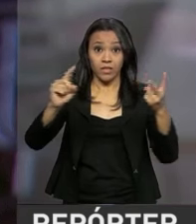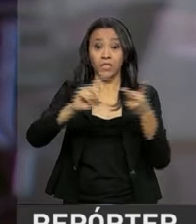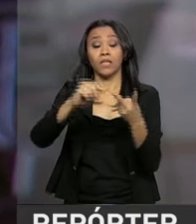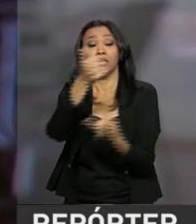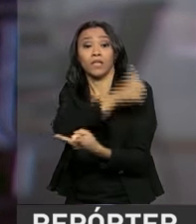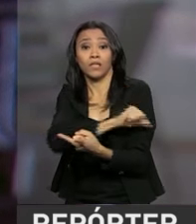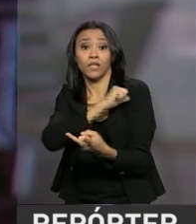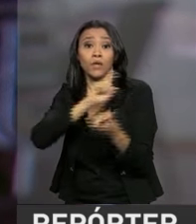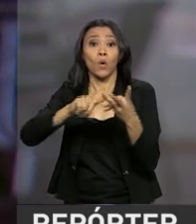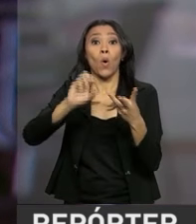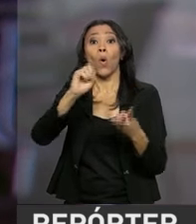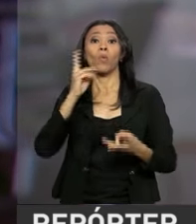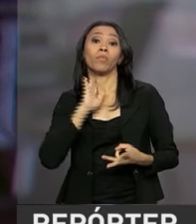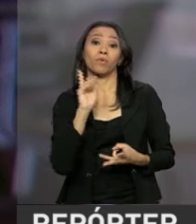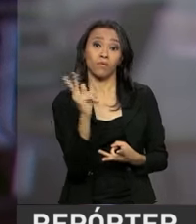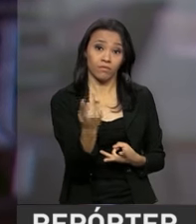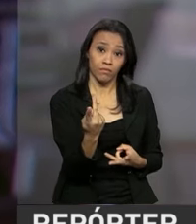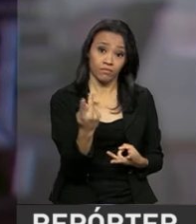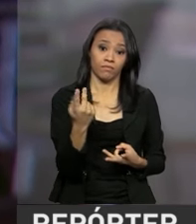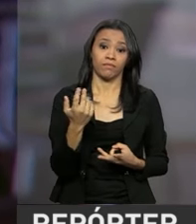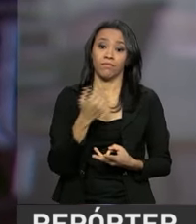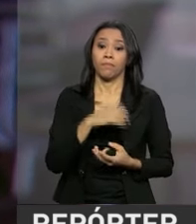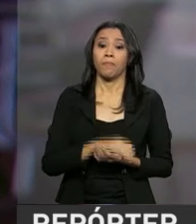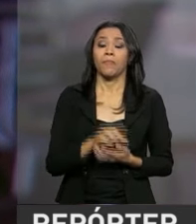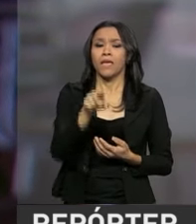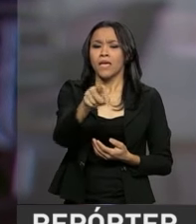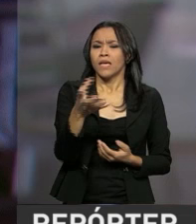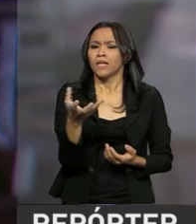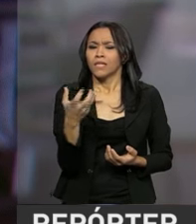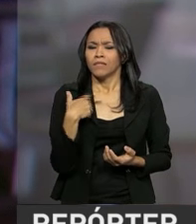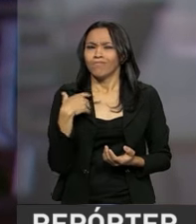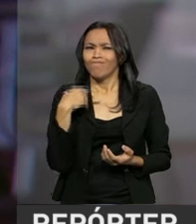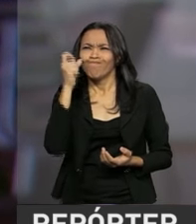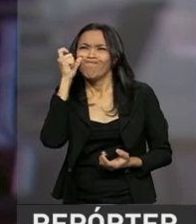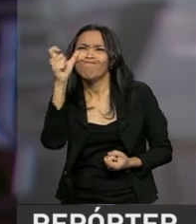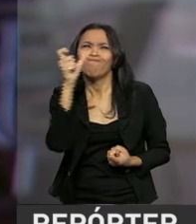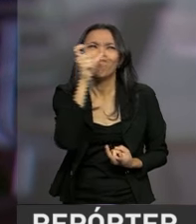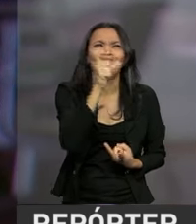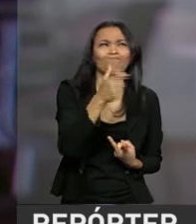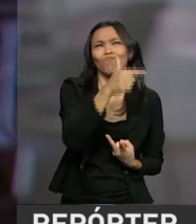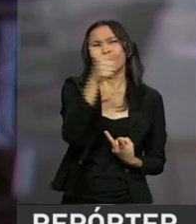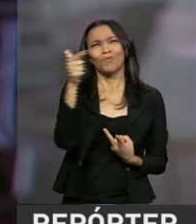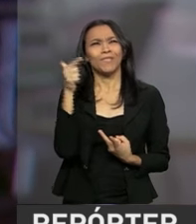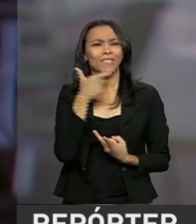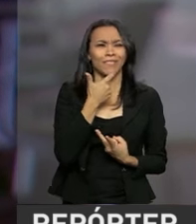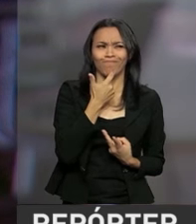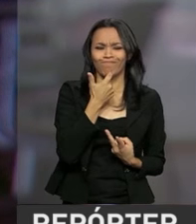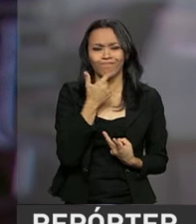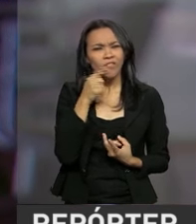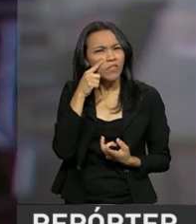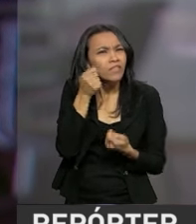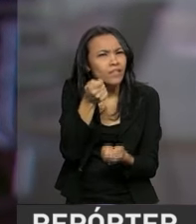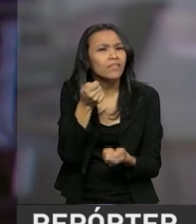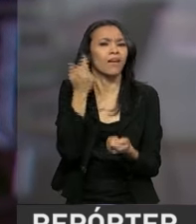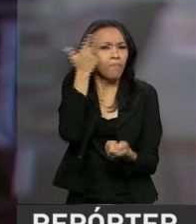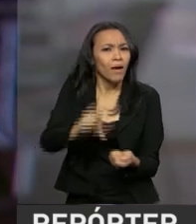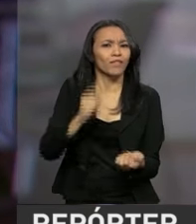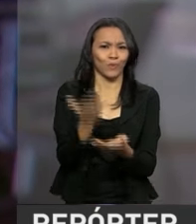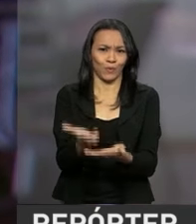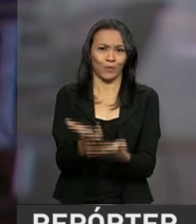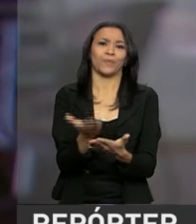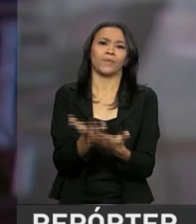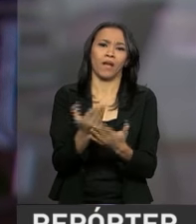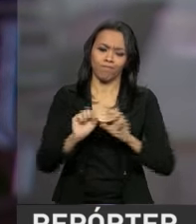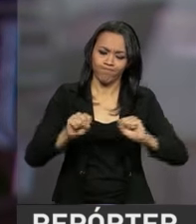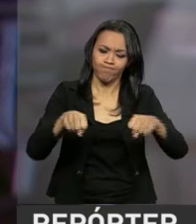fui muito bem, só que as regiões que eu passaria, eu não tinha muito interesse. Tipo, eu preferi ficar mais um tempo tentando, estudando, tipo,